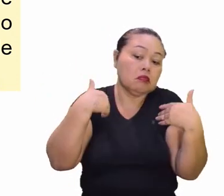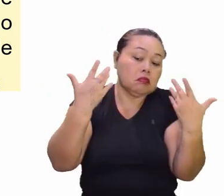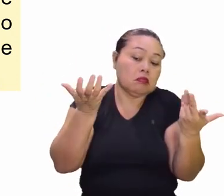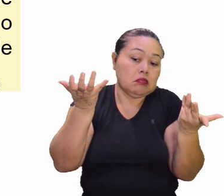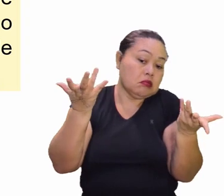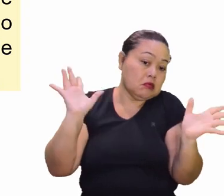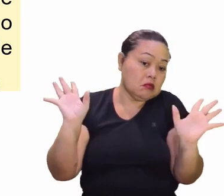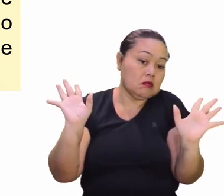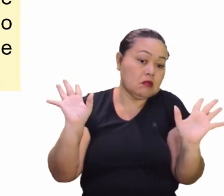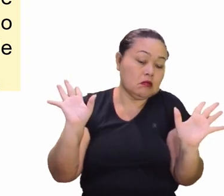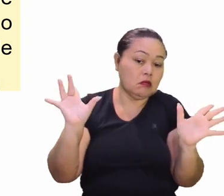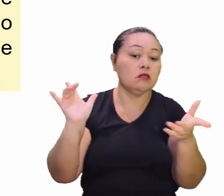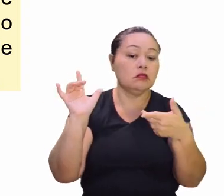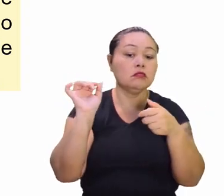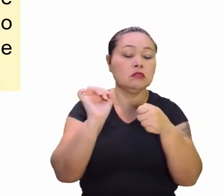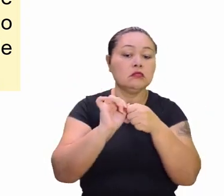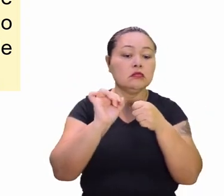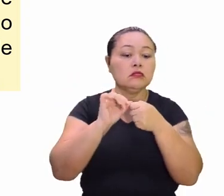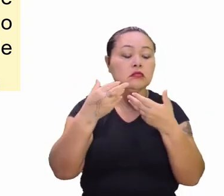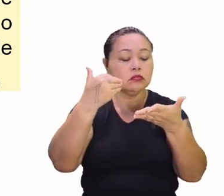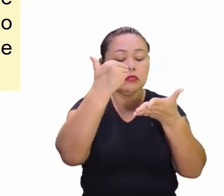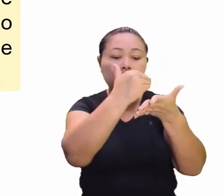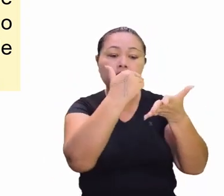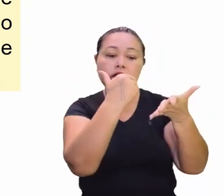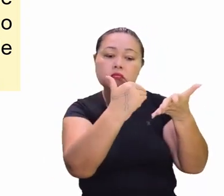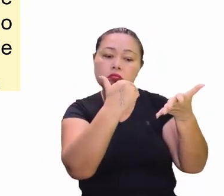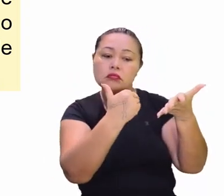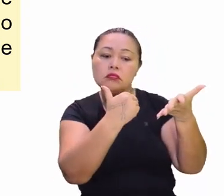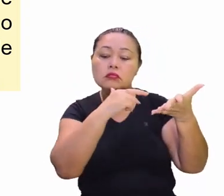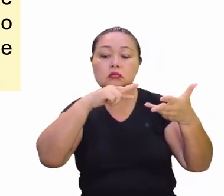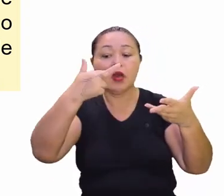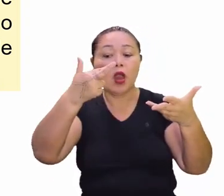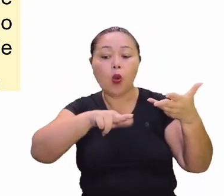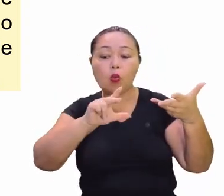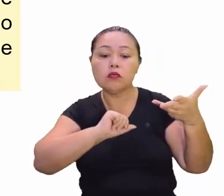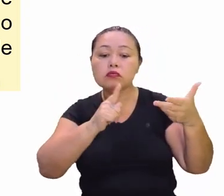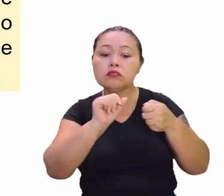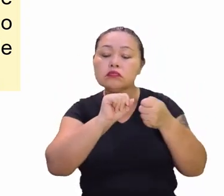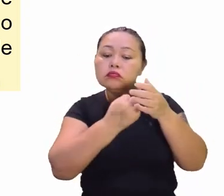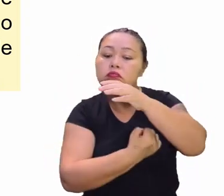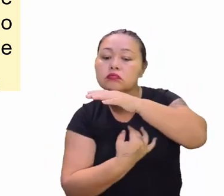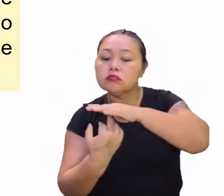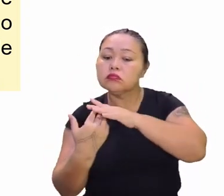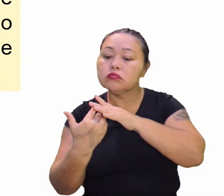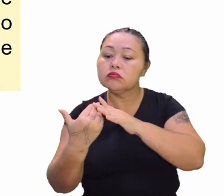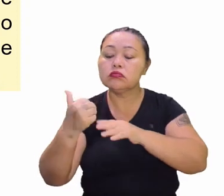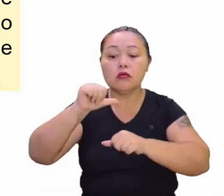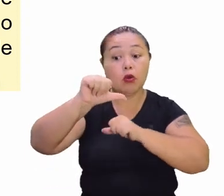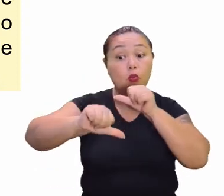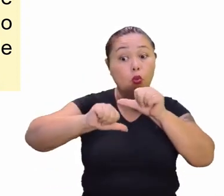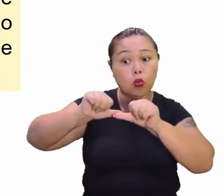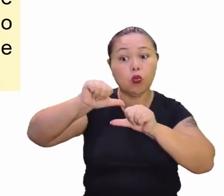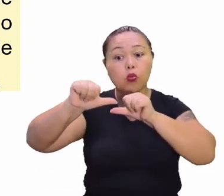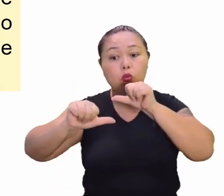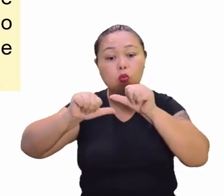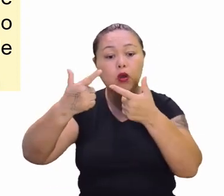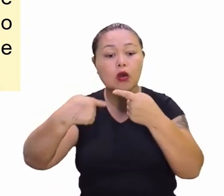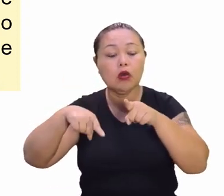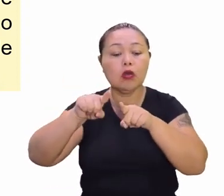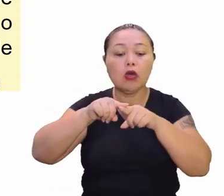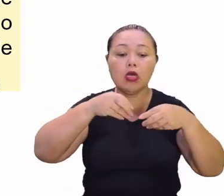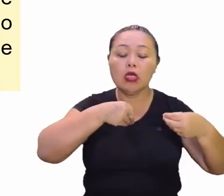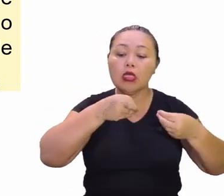título, executando-se as medidas de recuperação de seus ecossistemas alterados e o manejo